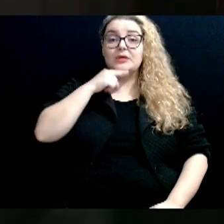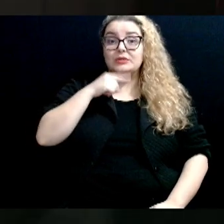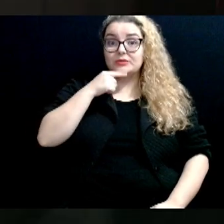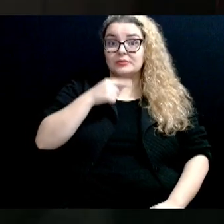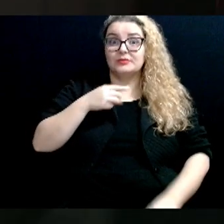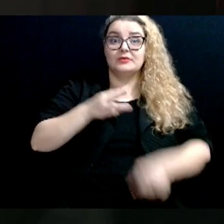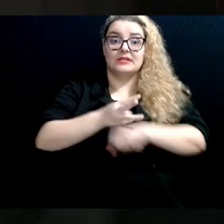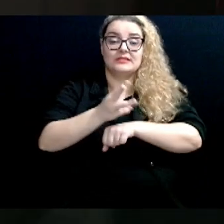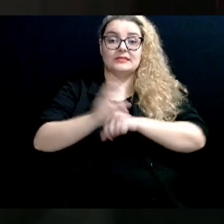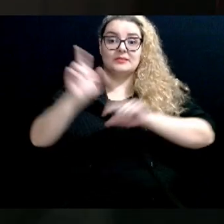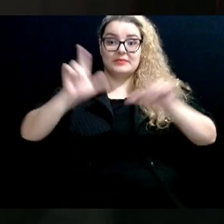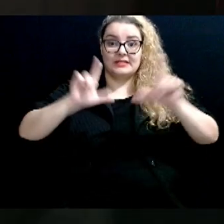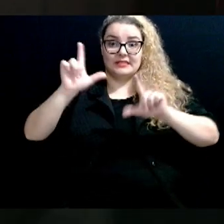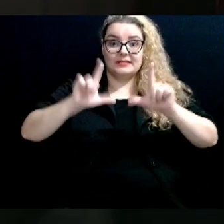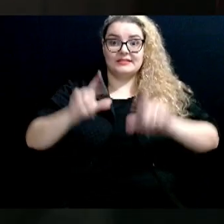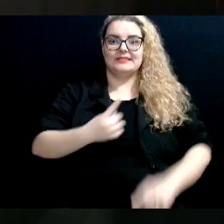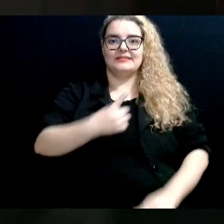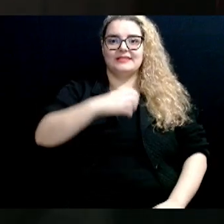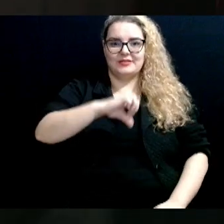você,